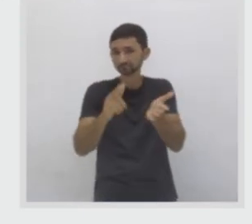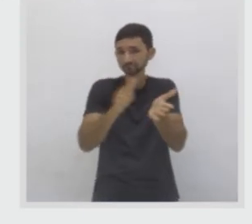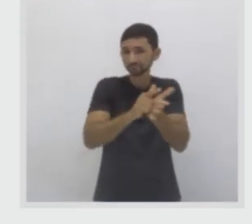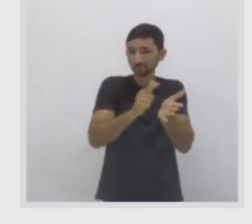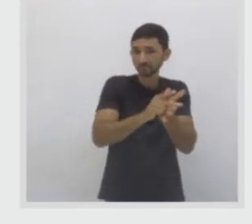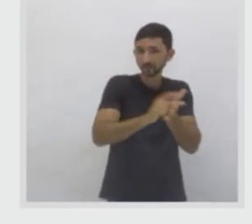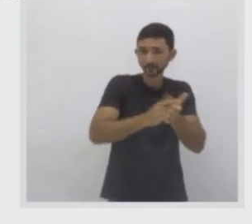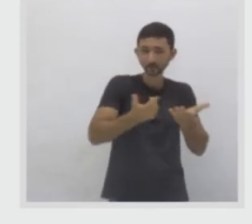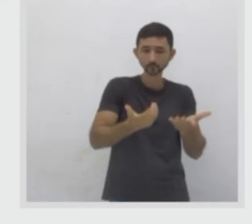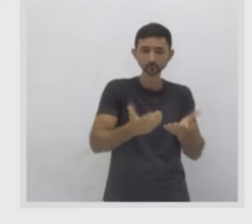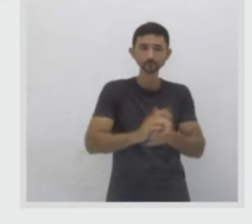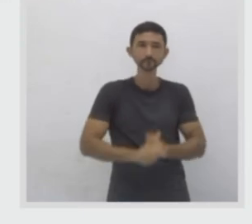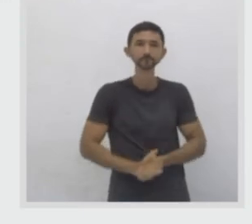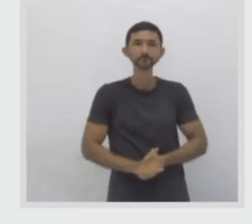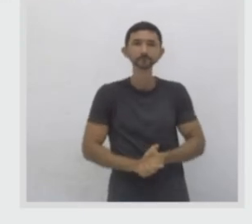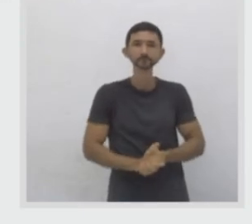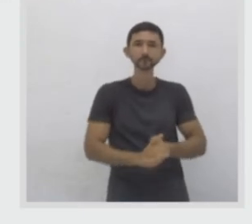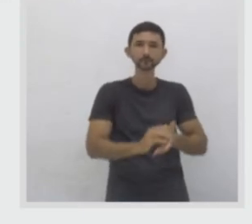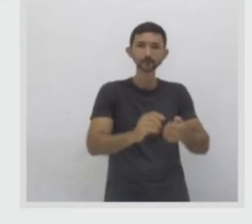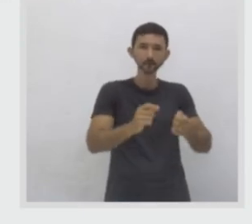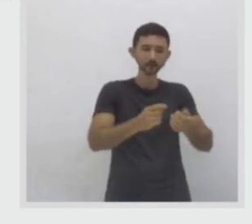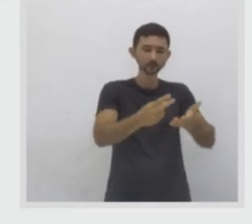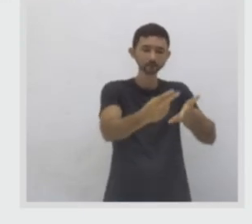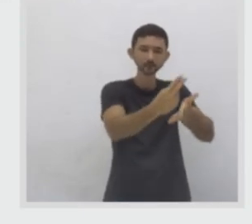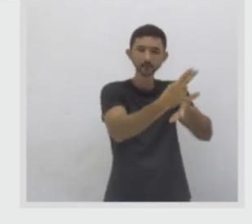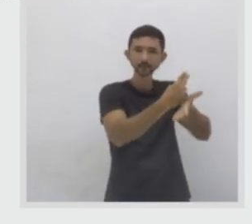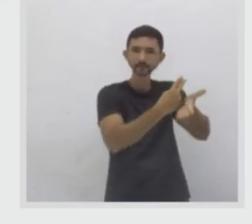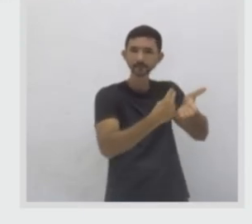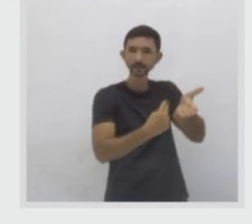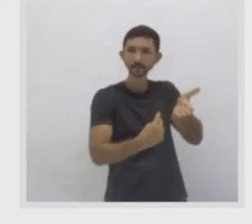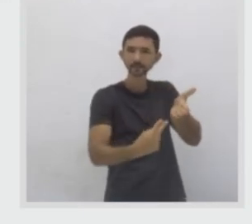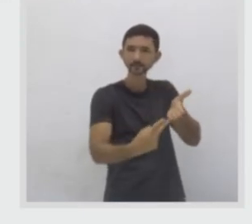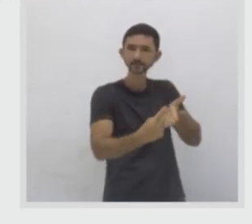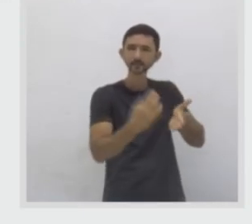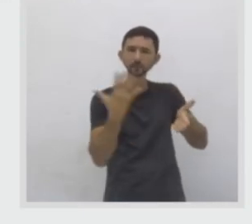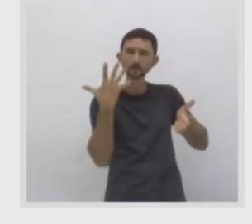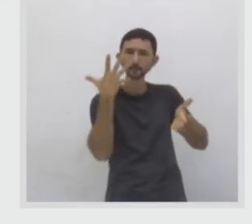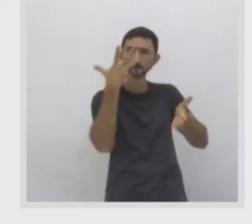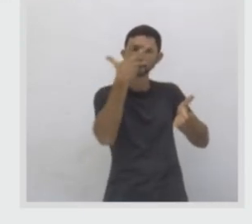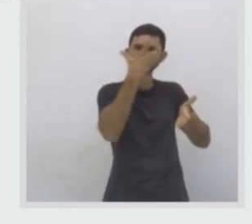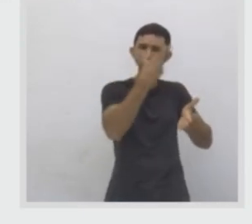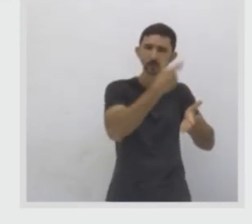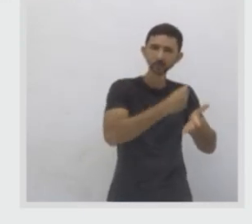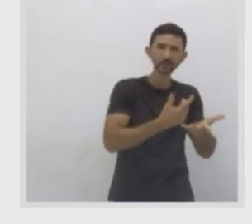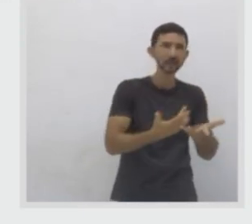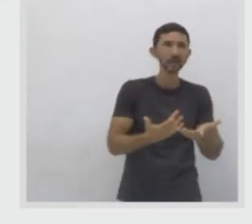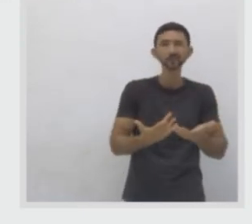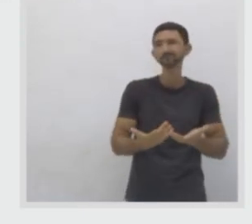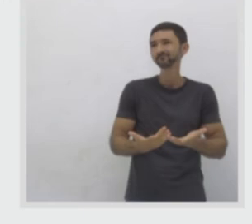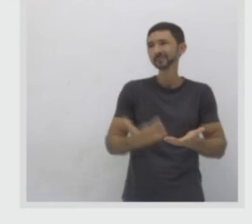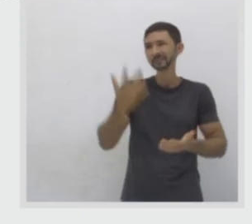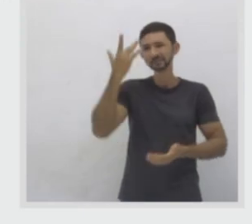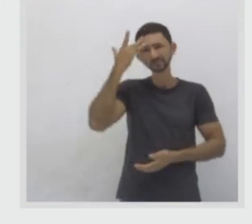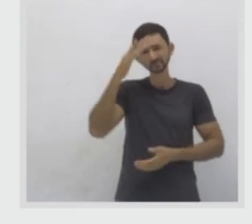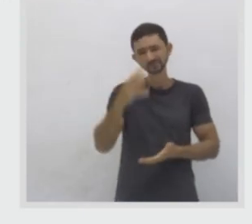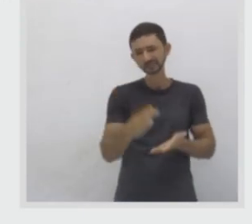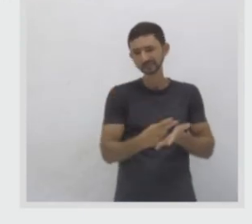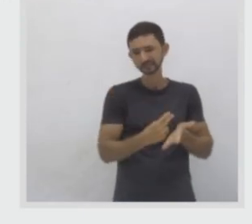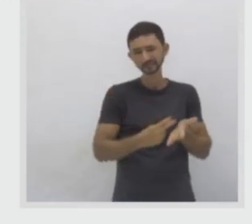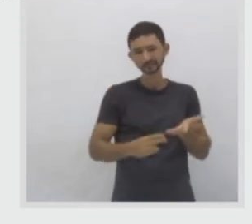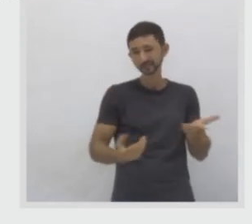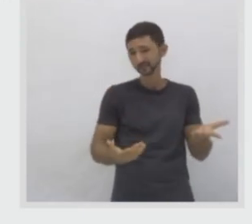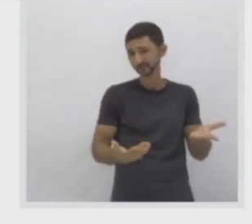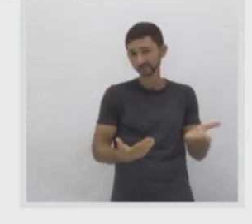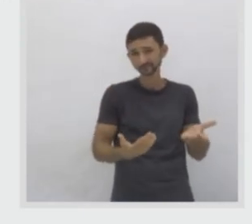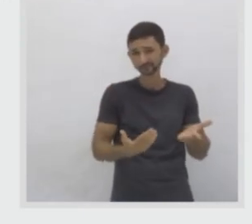seu caderno mesmo. Faça um desenho bem bonito. Ai, professora, mas eu não sei desenhar. Eu também não sou boa de desenho,